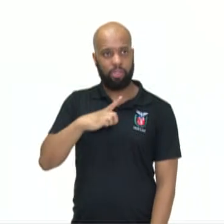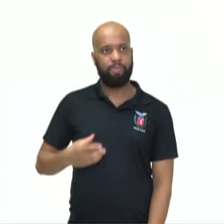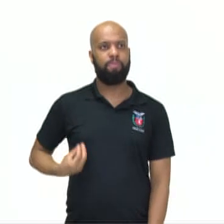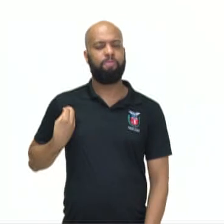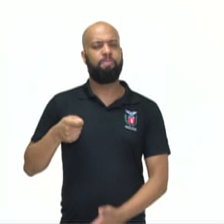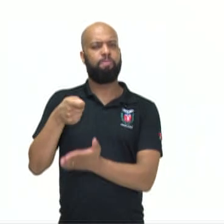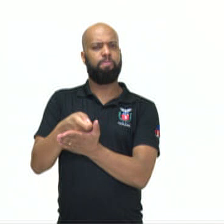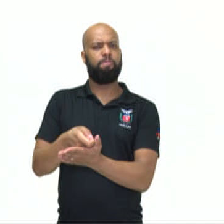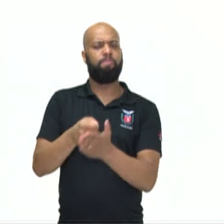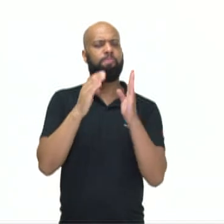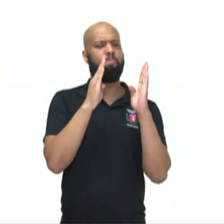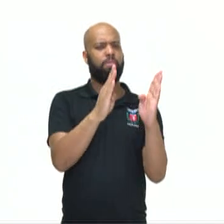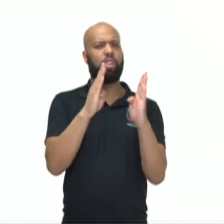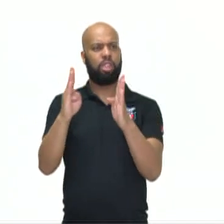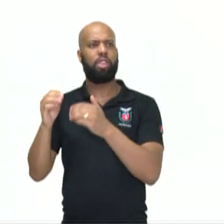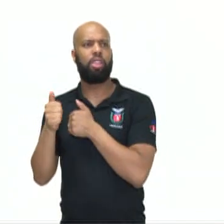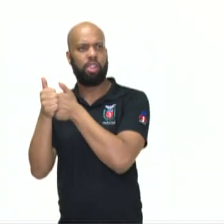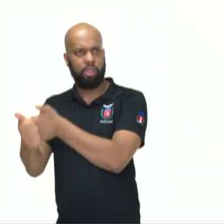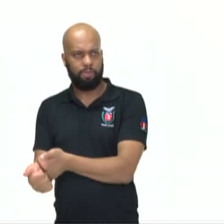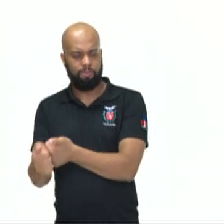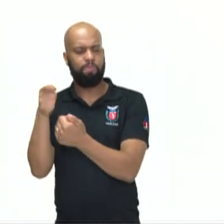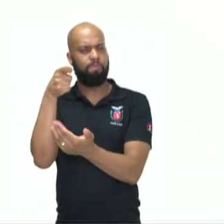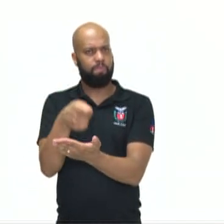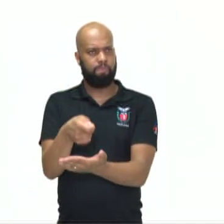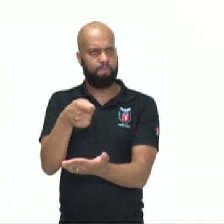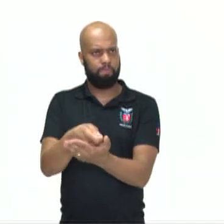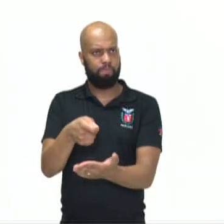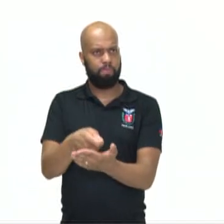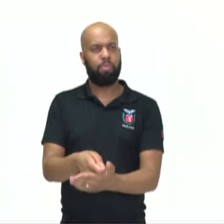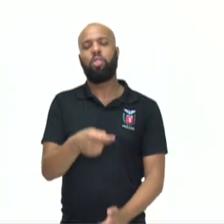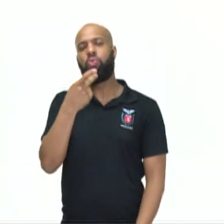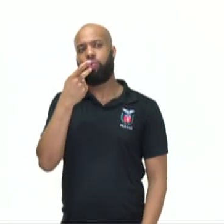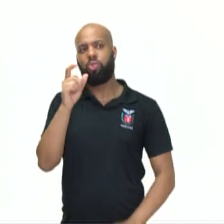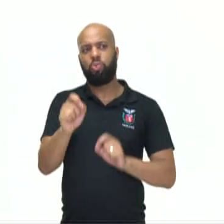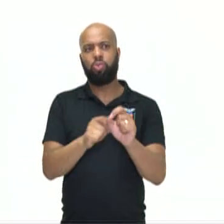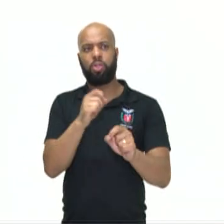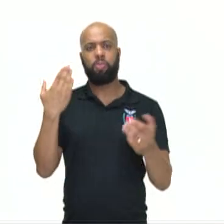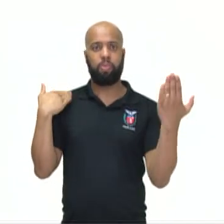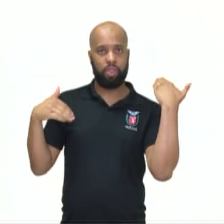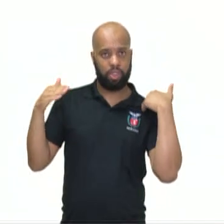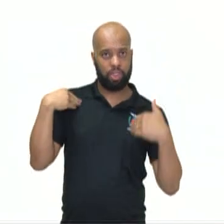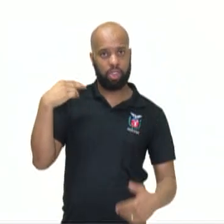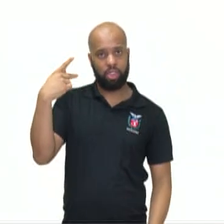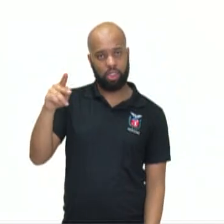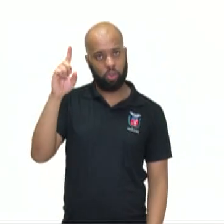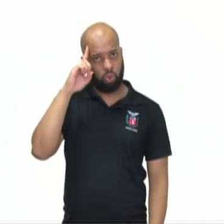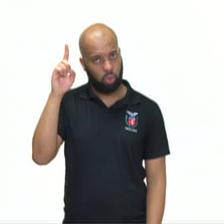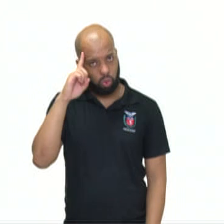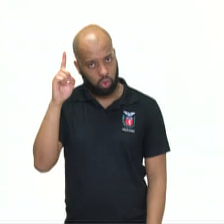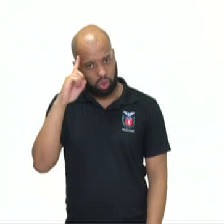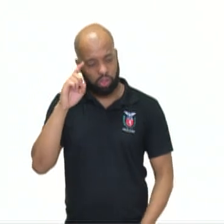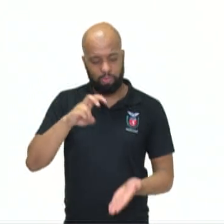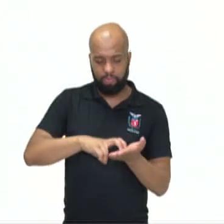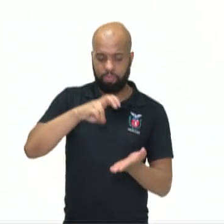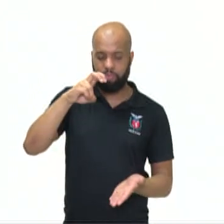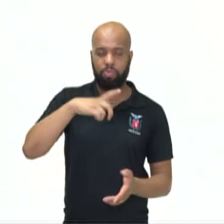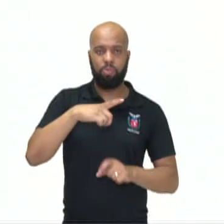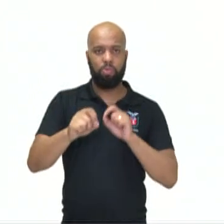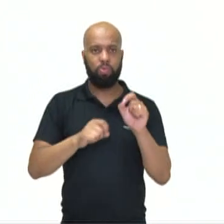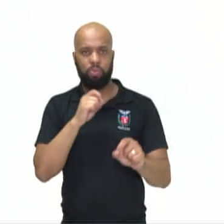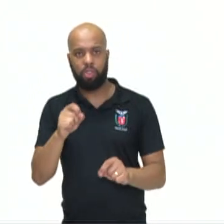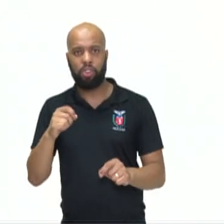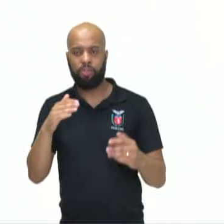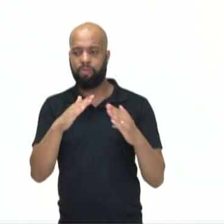e metódica, ele era muito rigoroso. Dizem que seus passeios vespertinos diários levavam os vizinhos